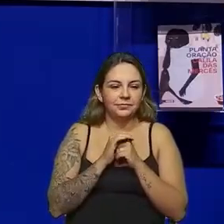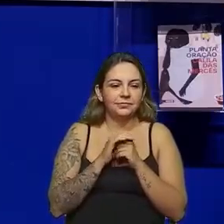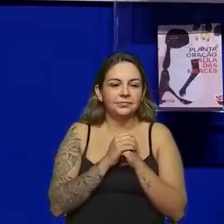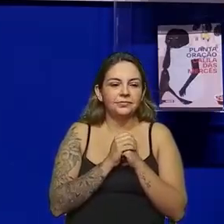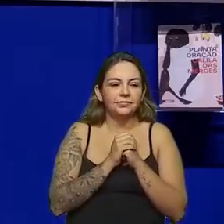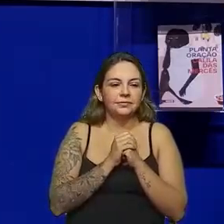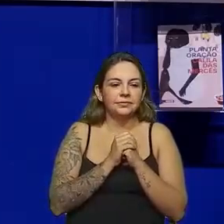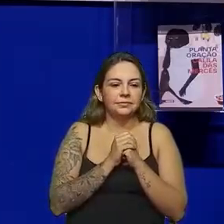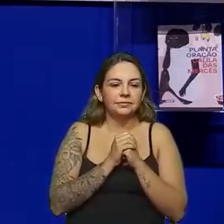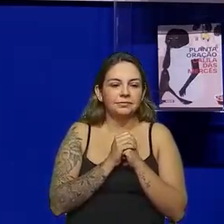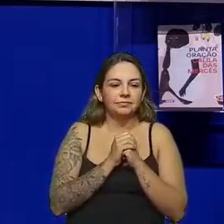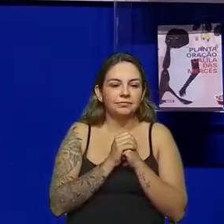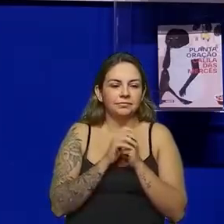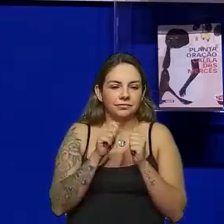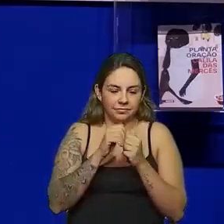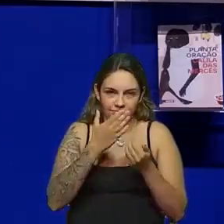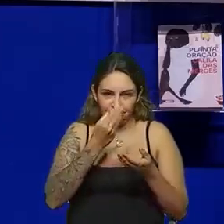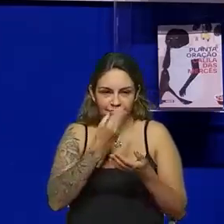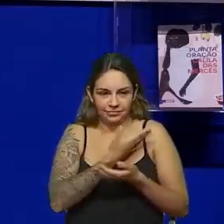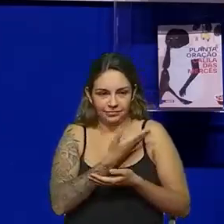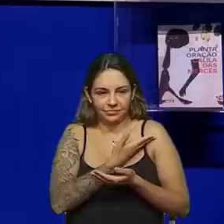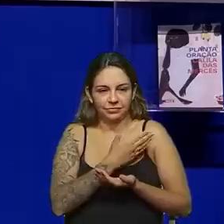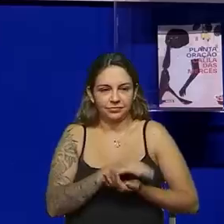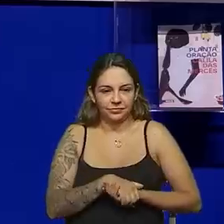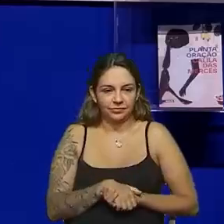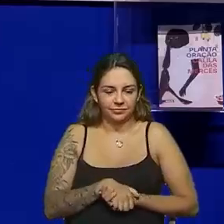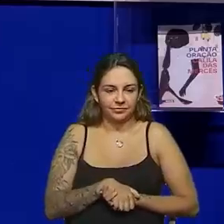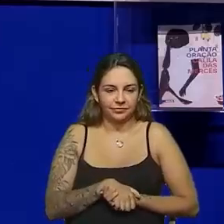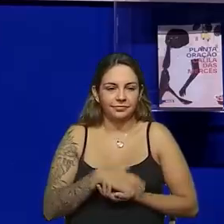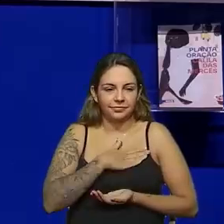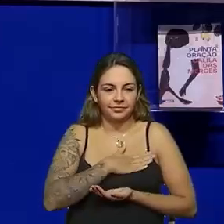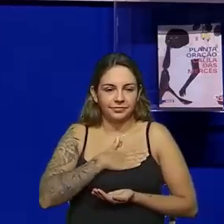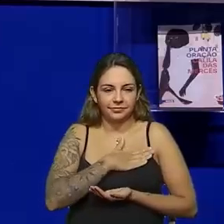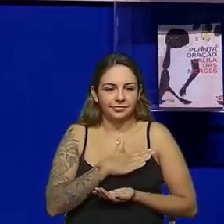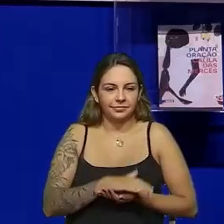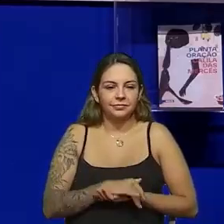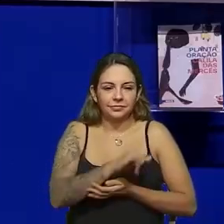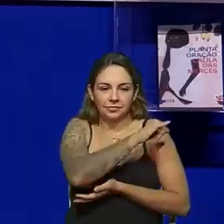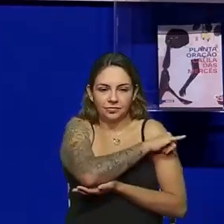A questão, embora tenha feito grandes amigos, amigas